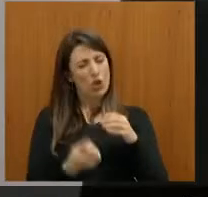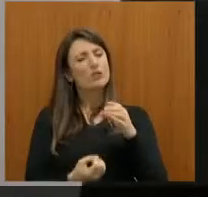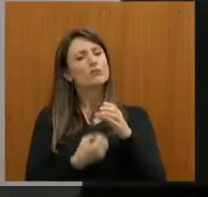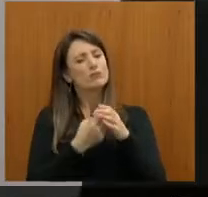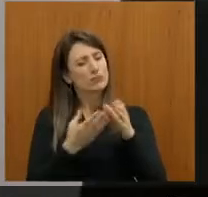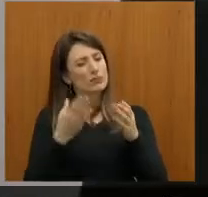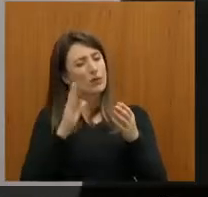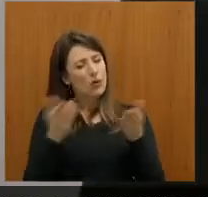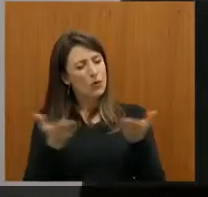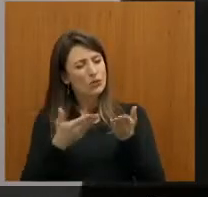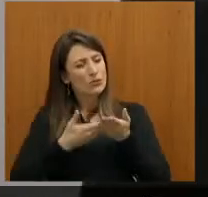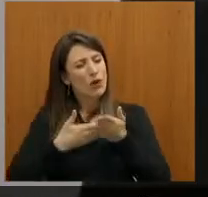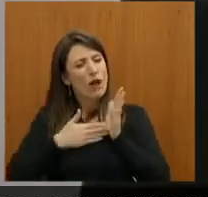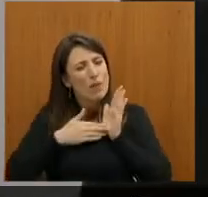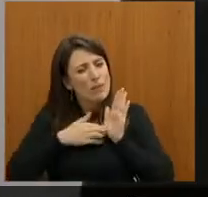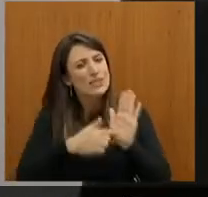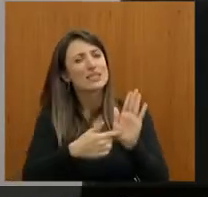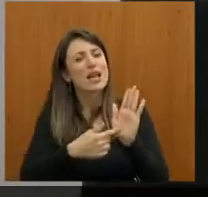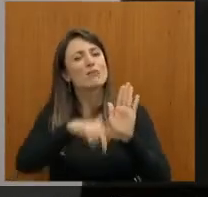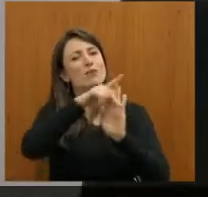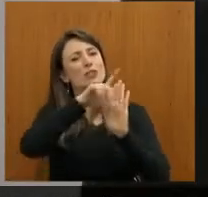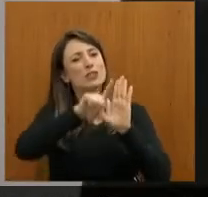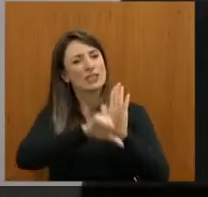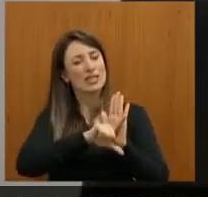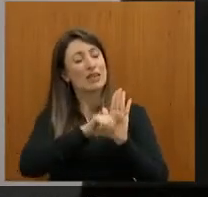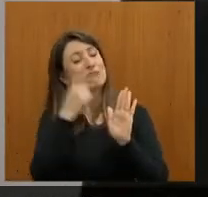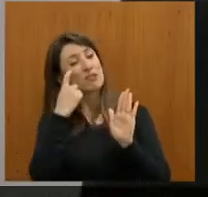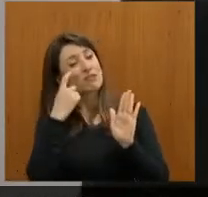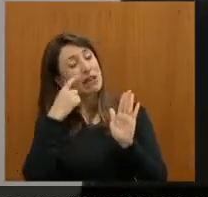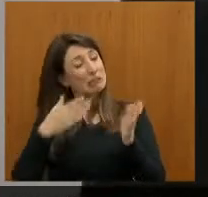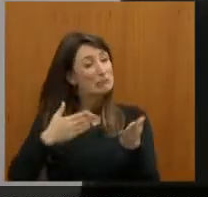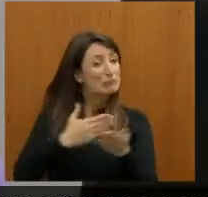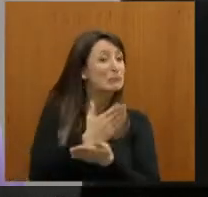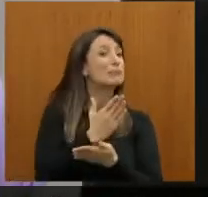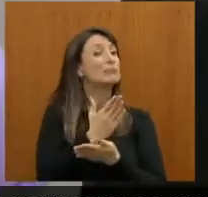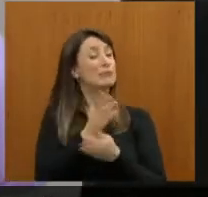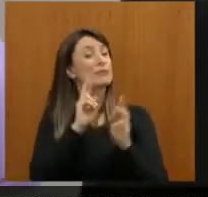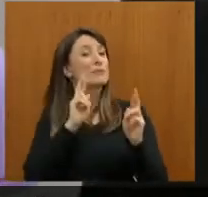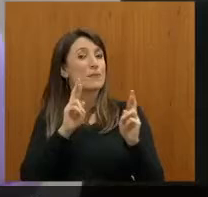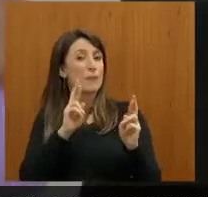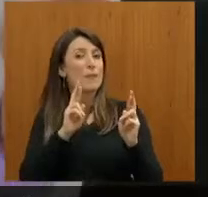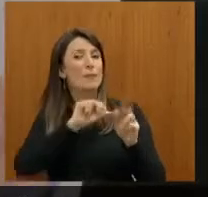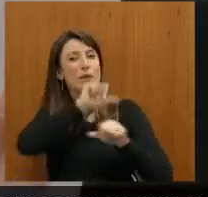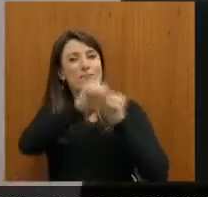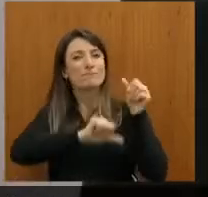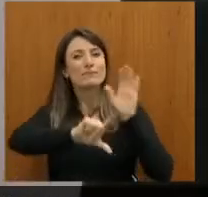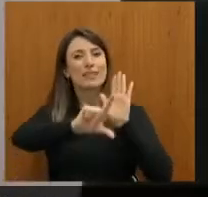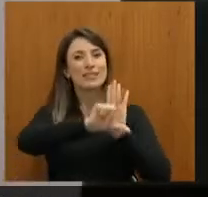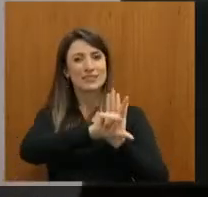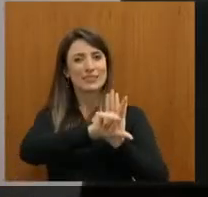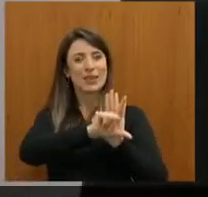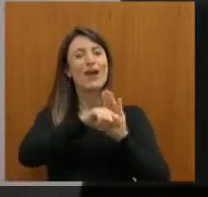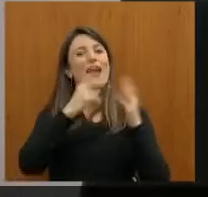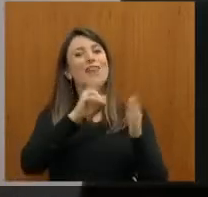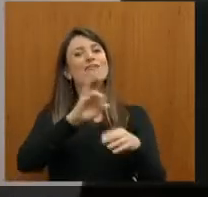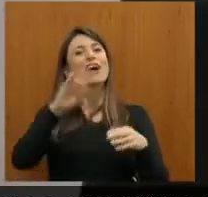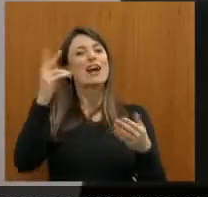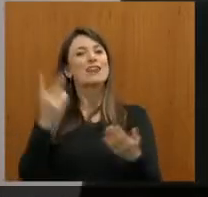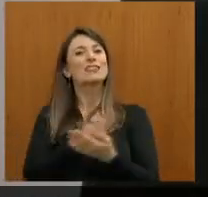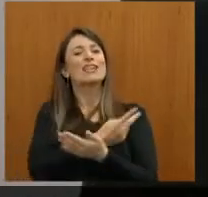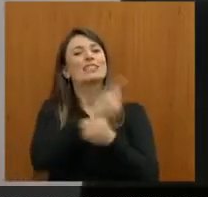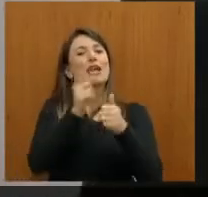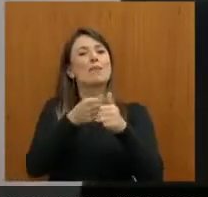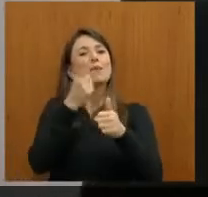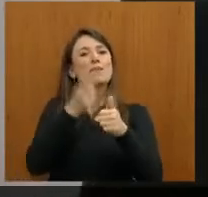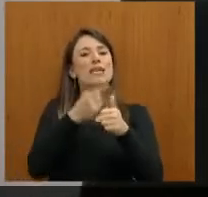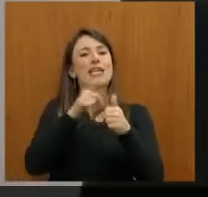casa ser aprovado se tornar uma legislação E aí nós teremos nessa primeira semana do mês